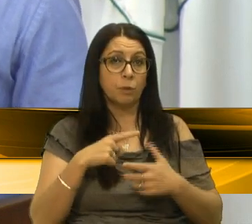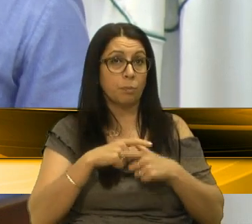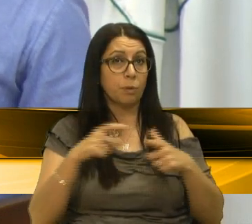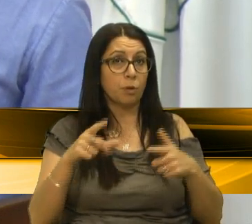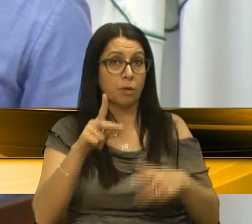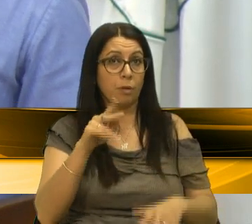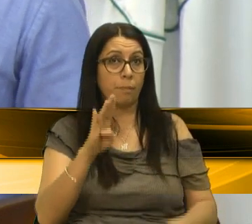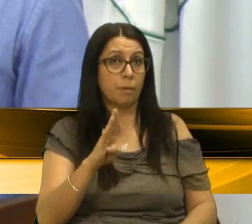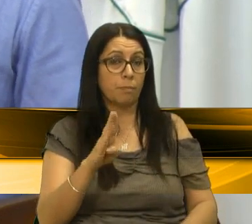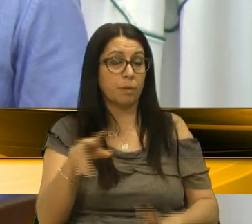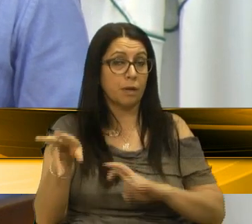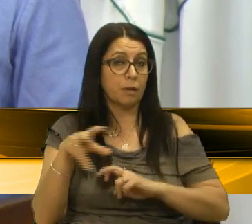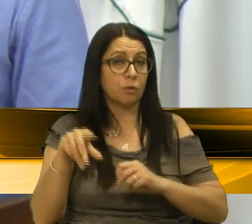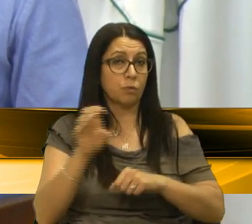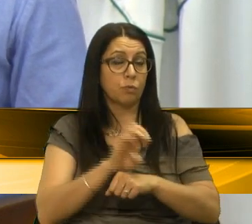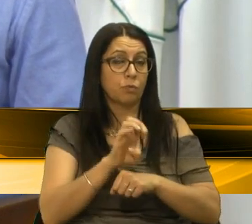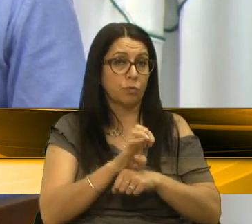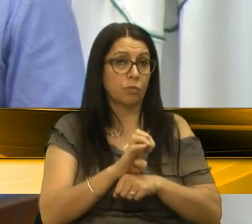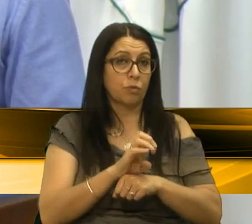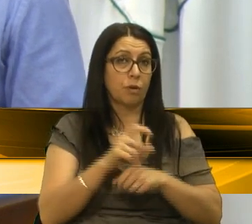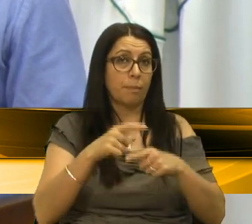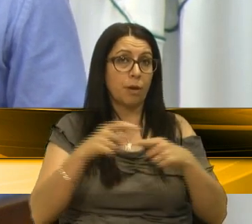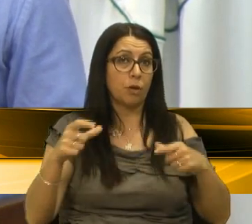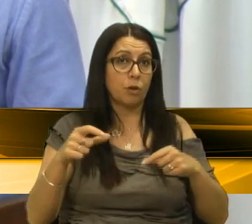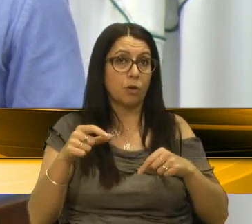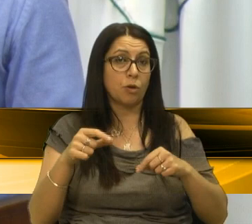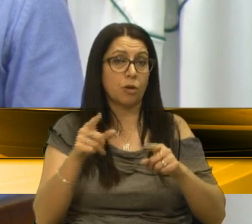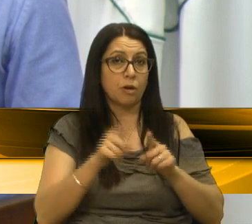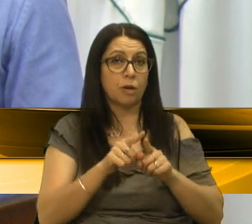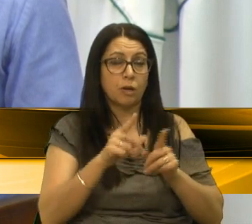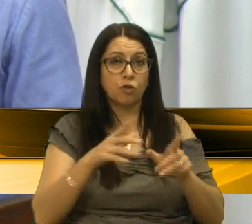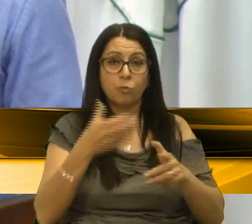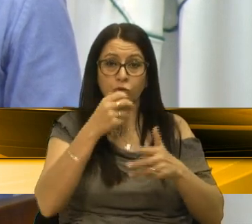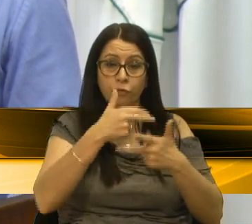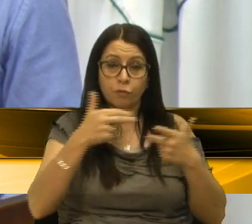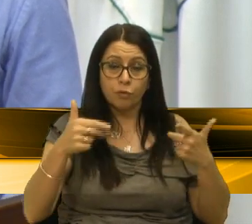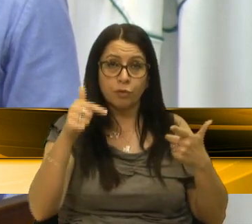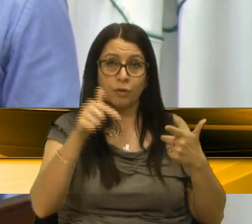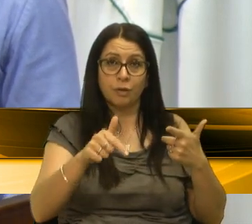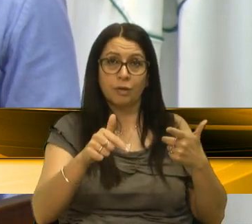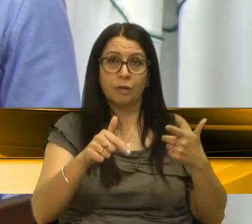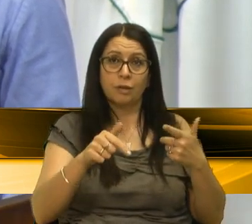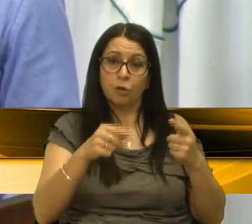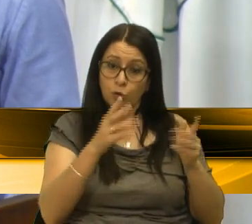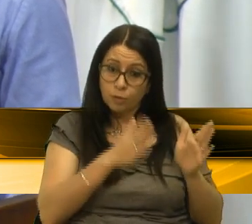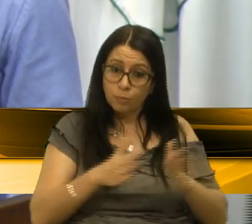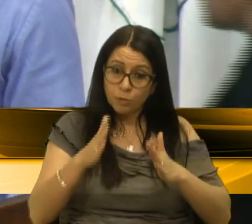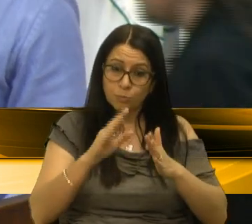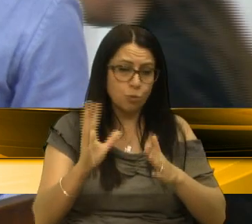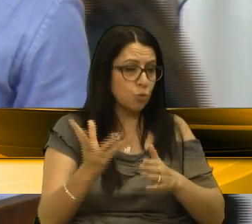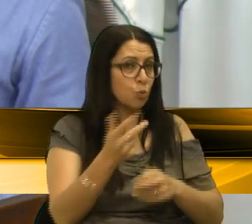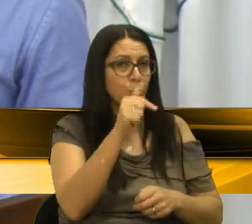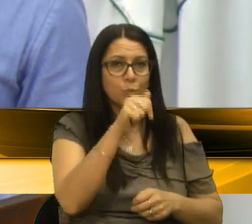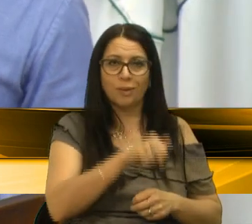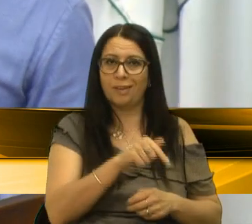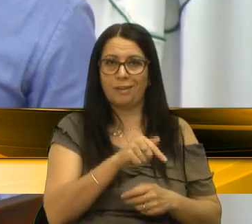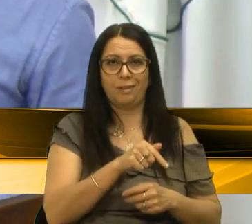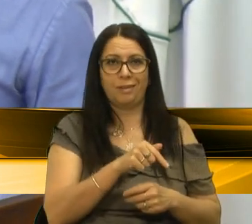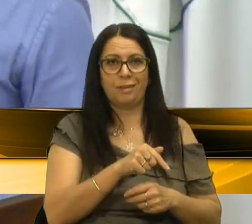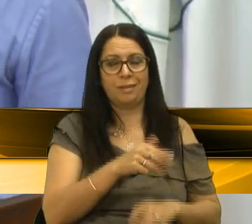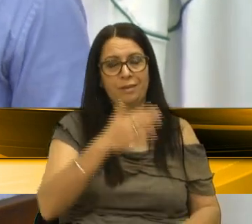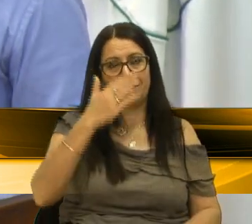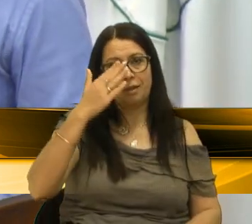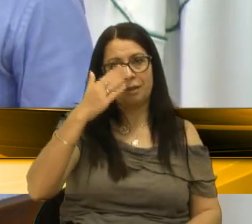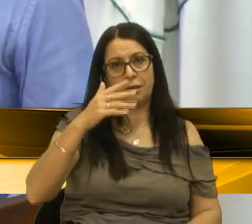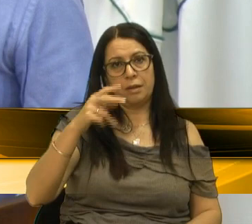agrícola do estado, maiores produtores de hortifruti granjeiros, que produzimos de tudo aqui, tanto na